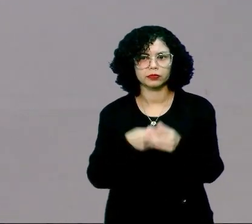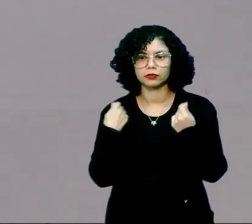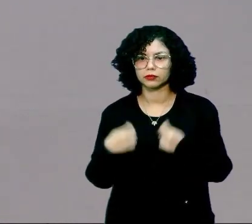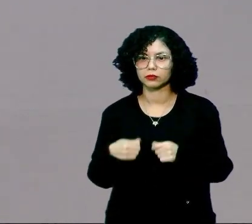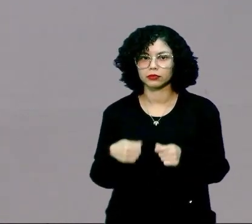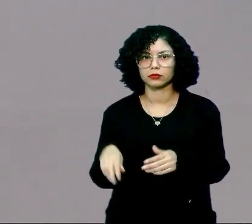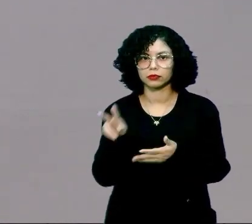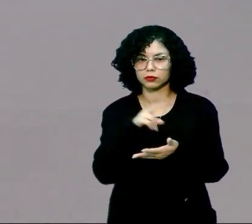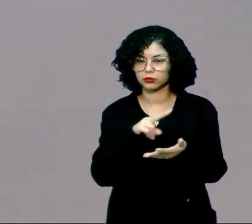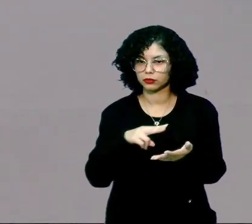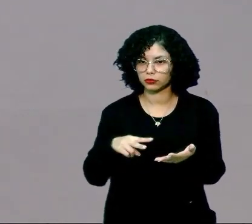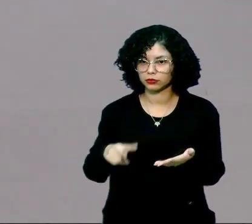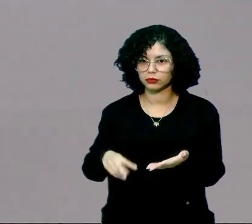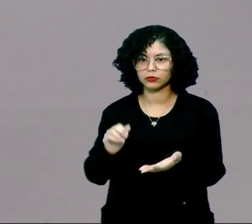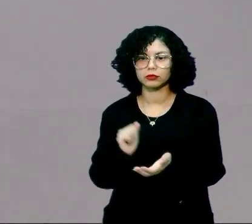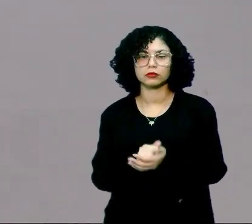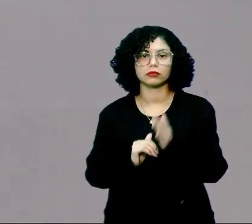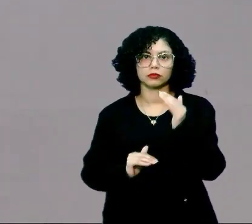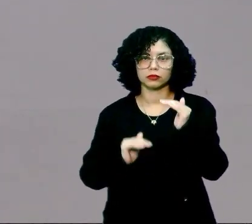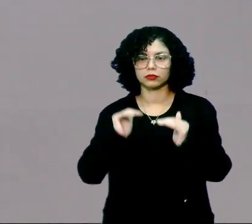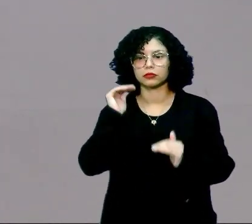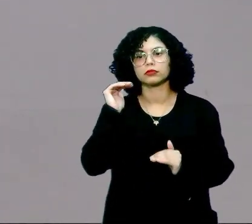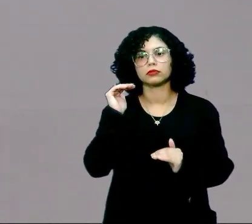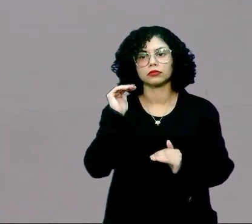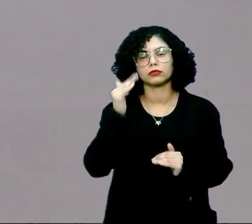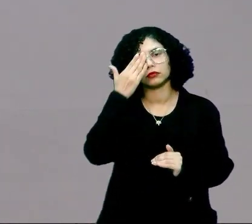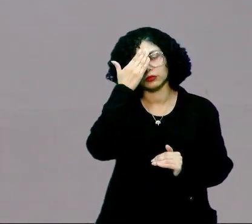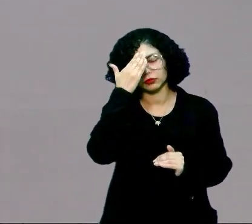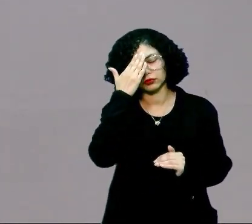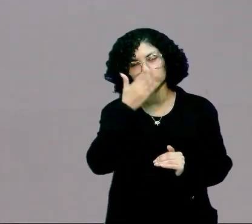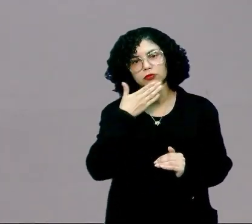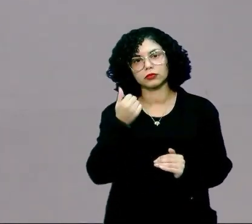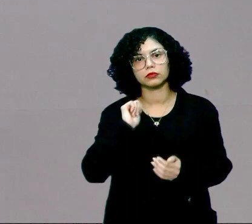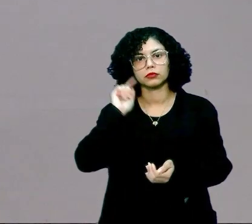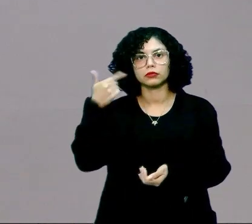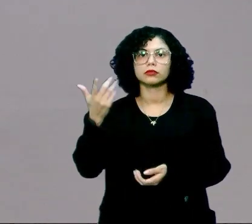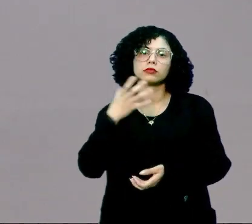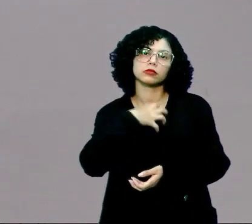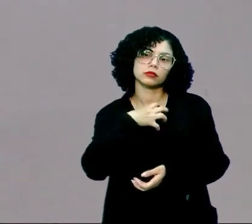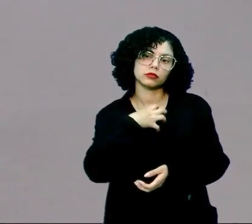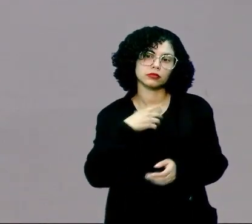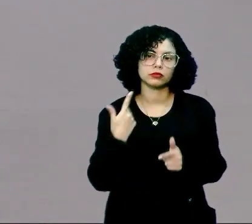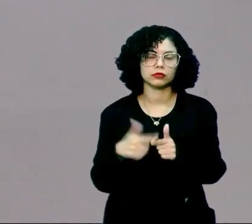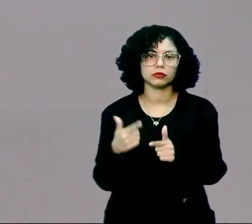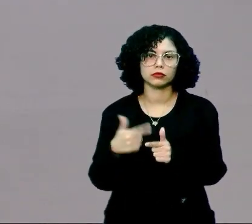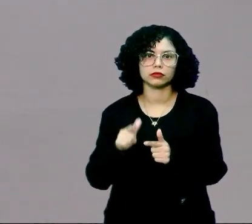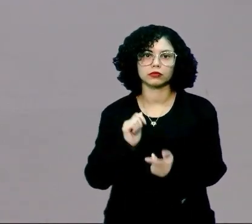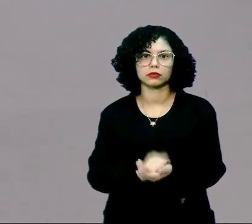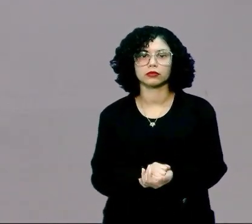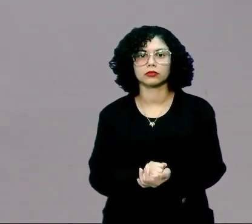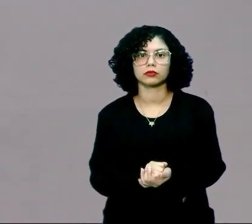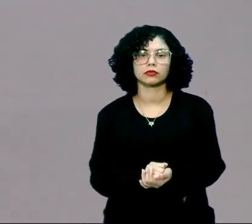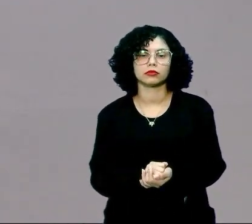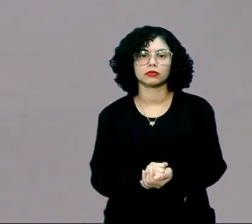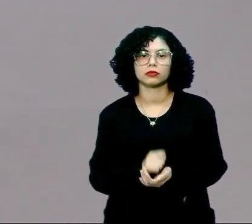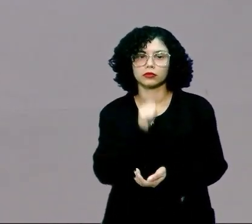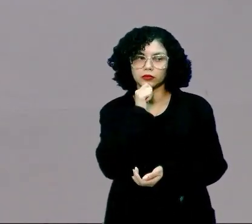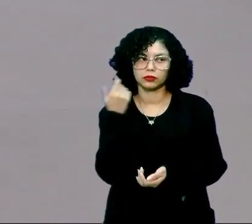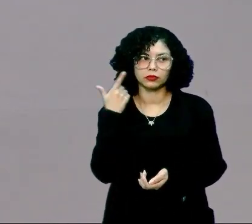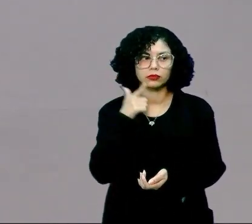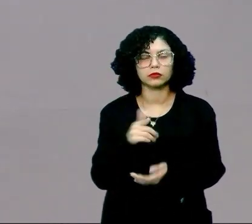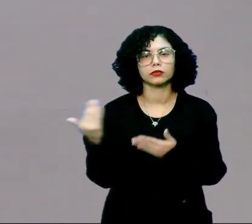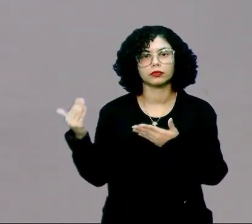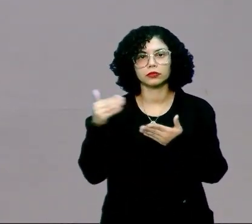necessariamente do leitor um nível alto de compreensão daquela situação relatada ali, retratada, e aí ele